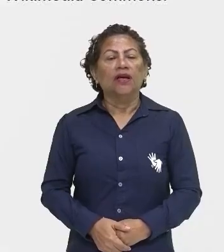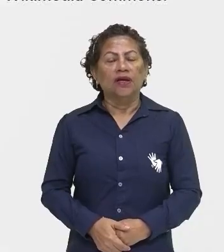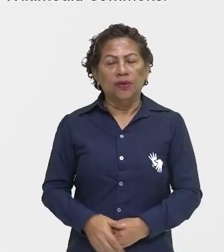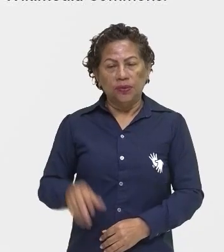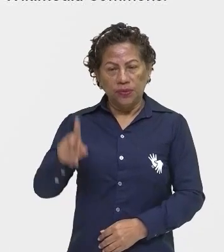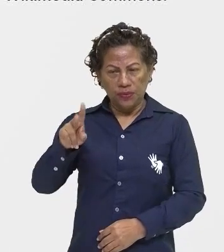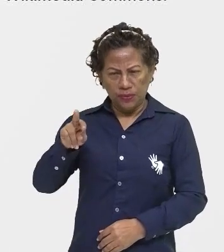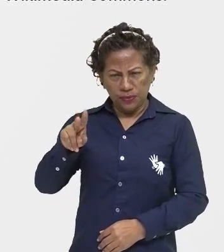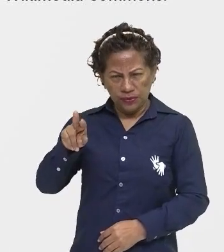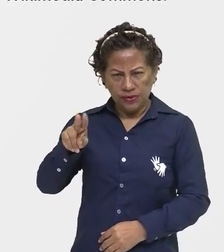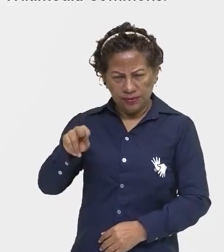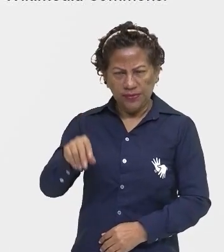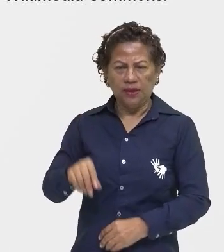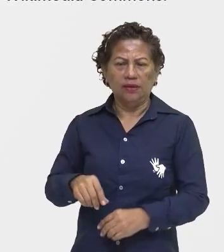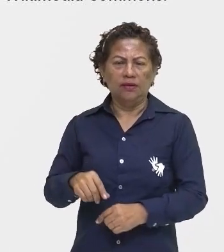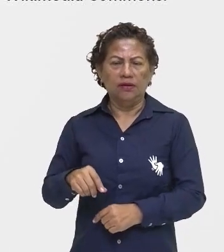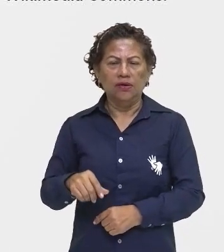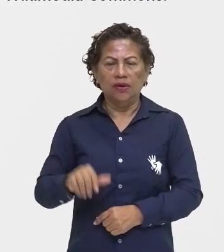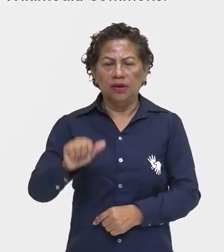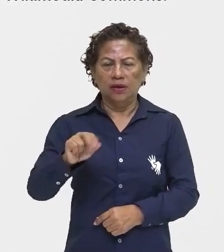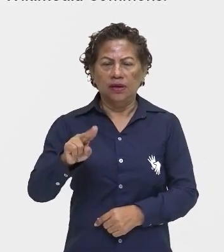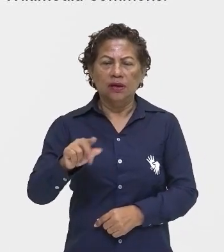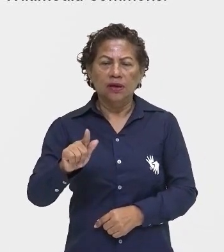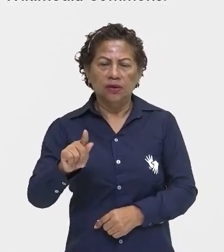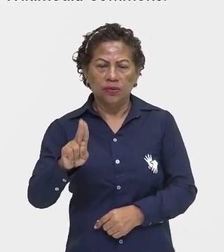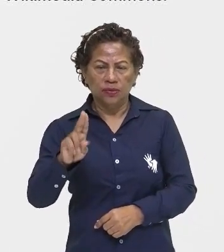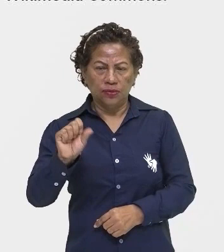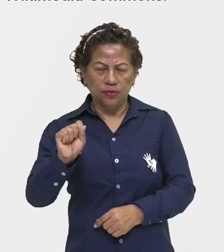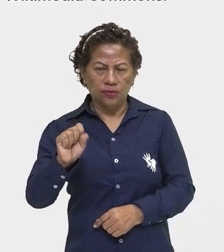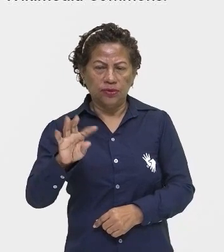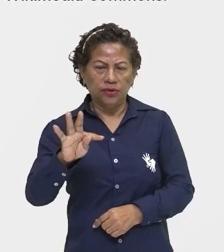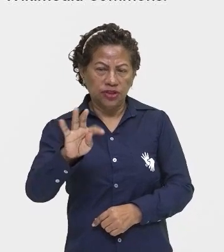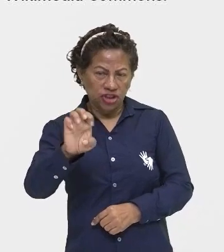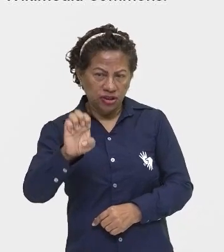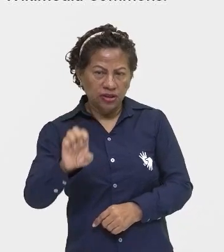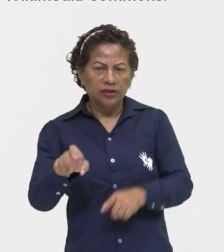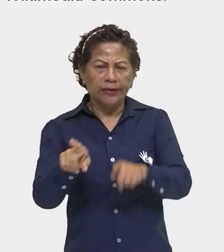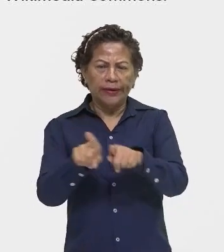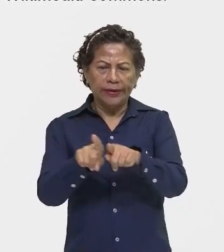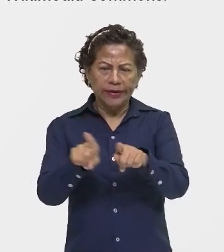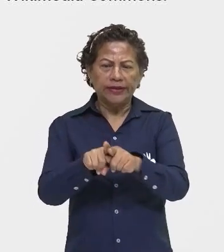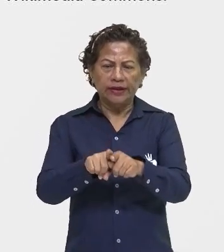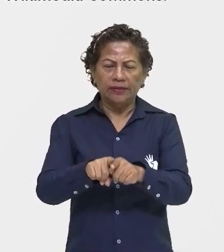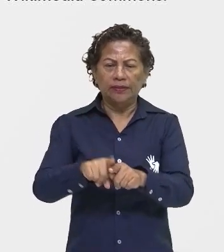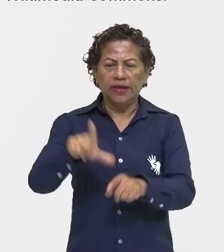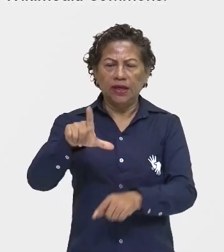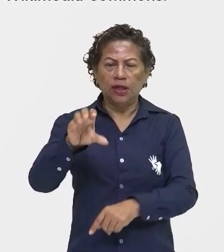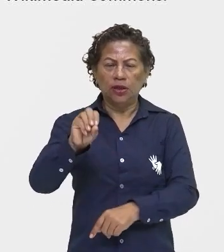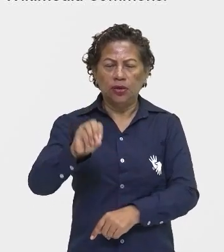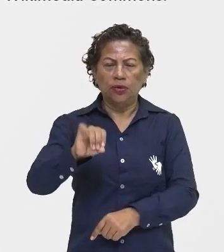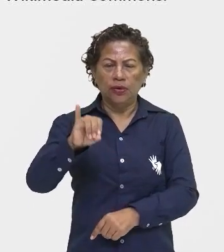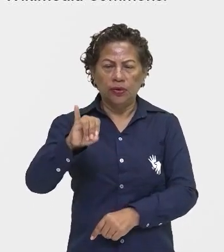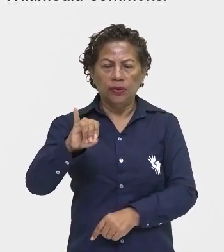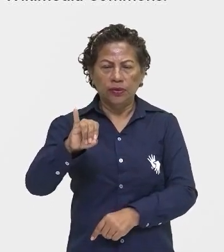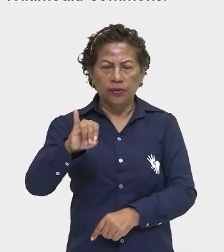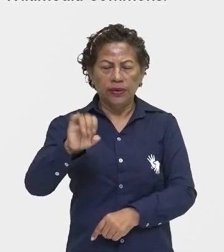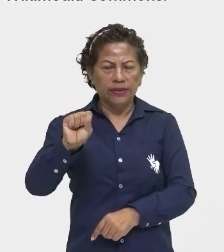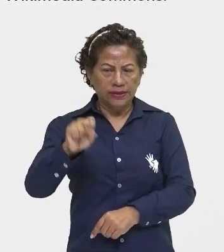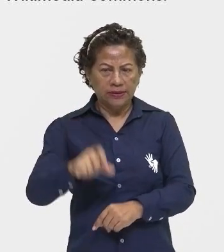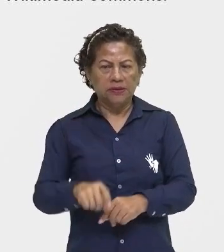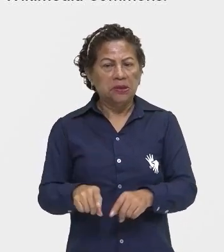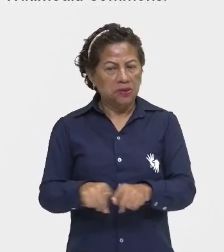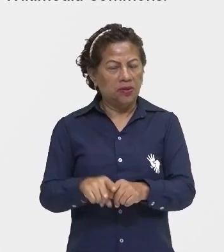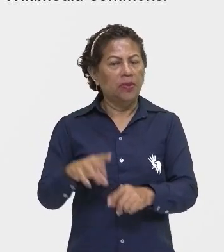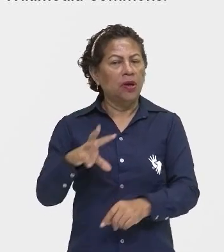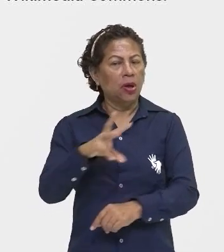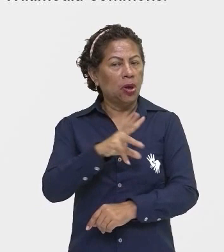e Louis Lumière, apaixonados por inventos de fotografia, desenvolveram um cinematógrafo. Ao contrário de outros